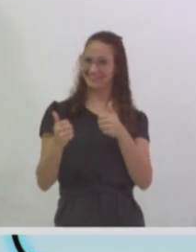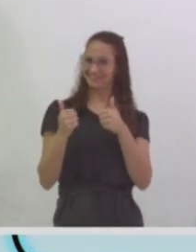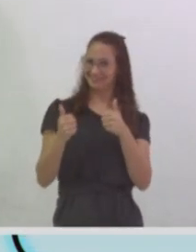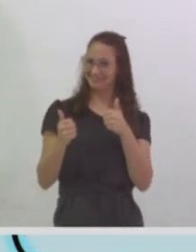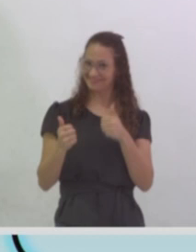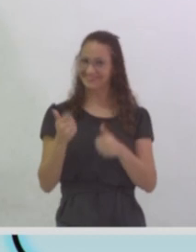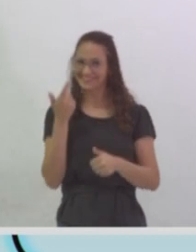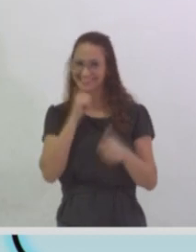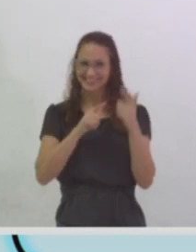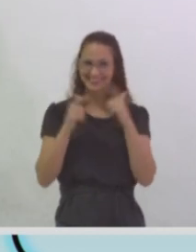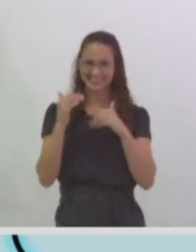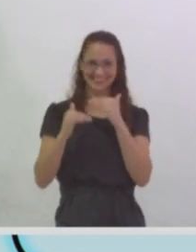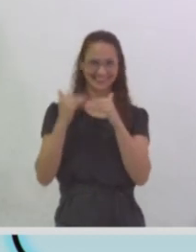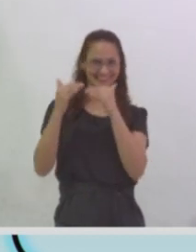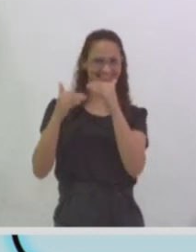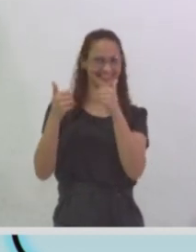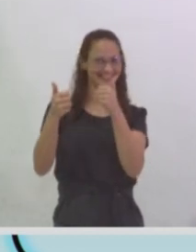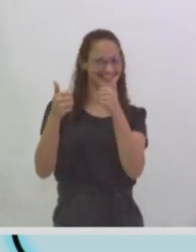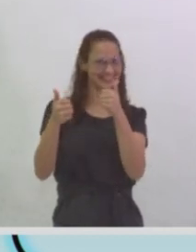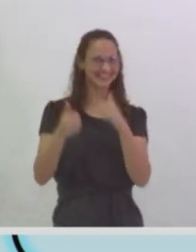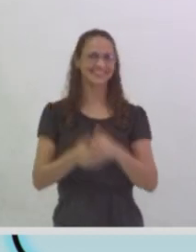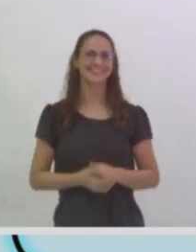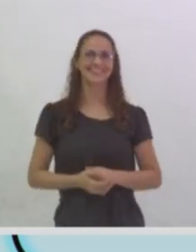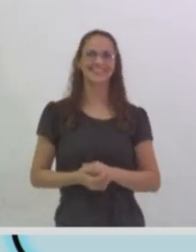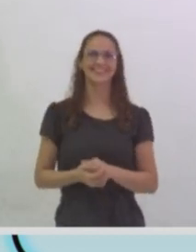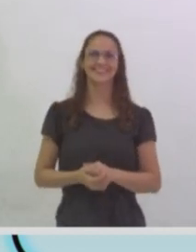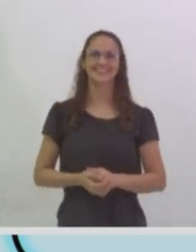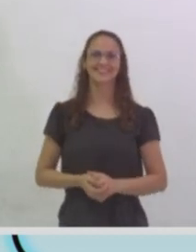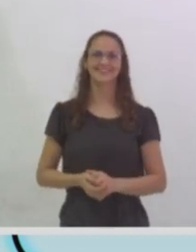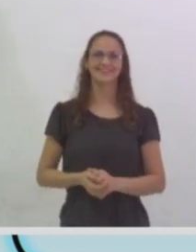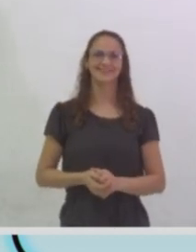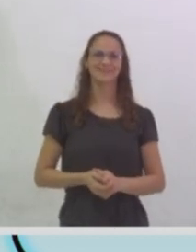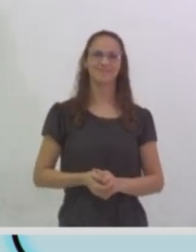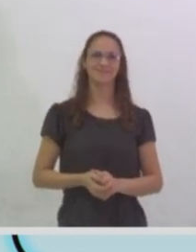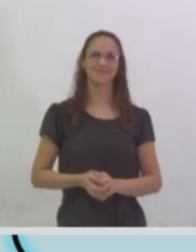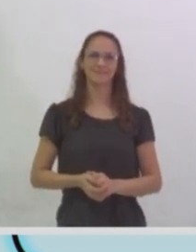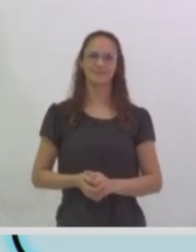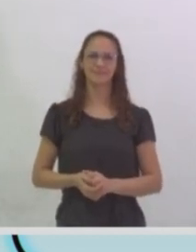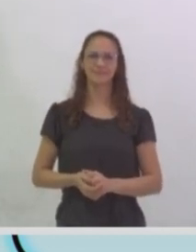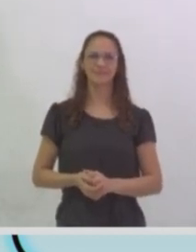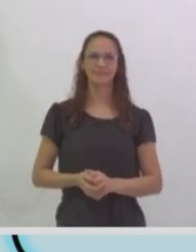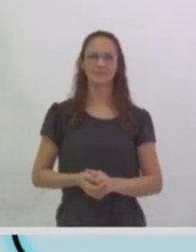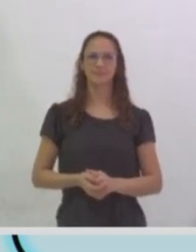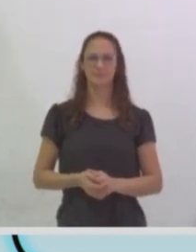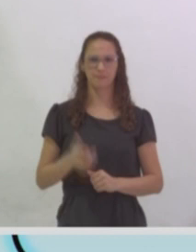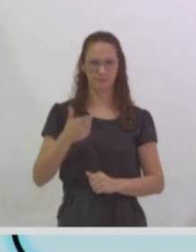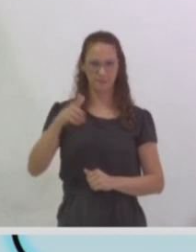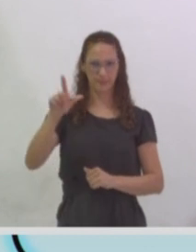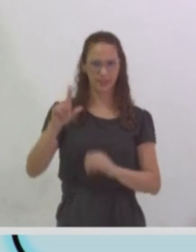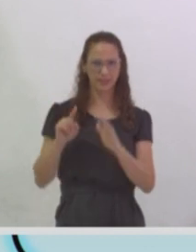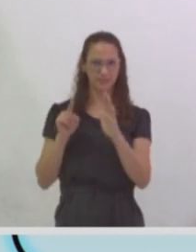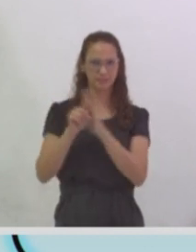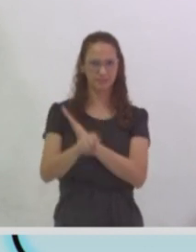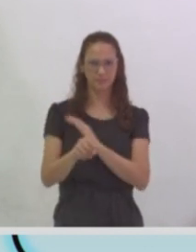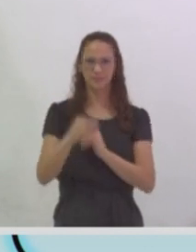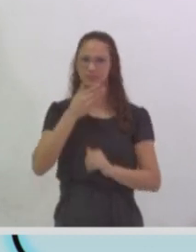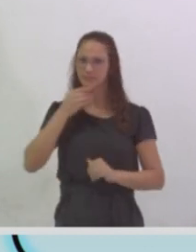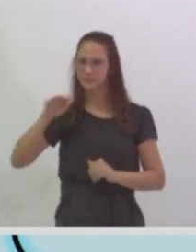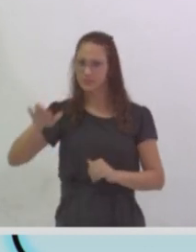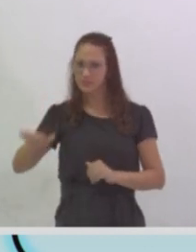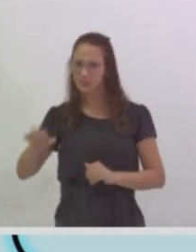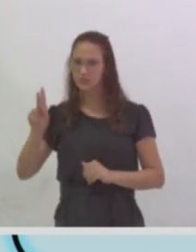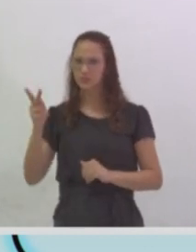lá. Vamos agora para cá. Olha aí na nossa tela aí, ó. Heitor, ao preencher